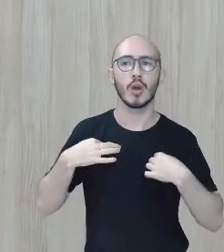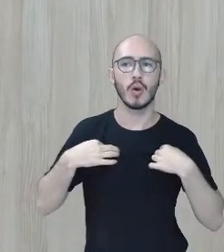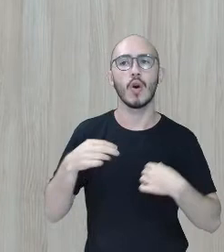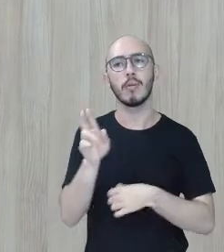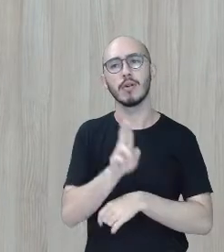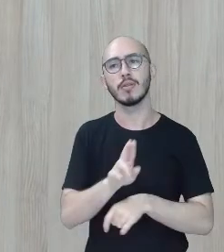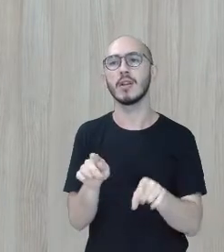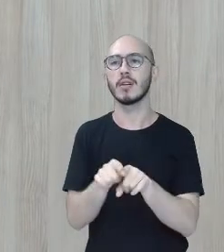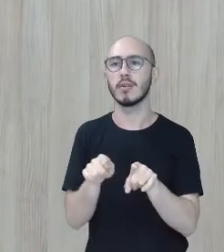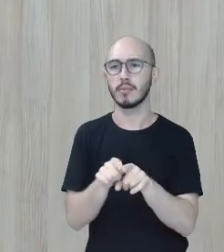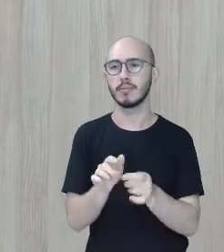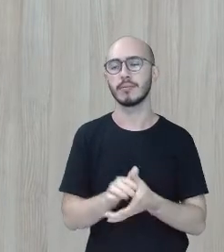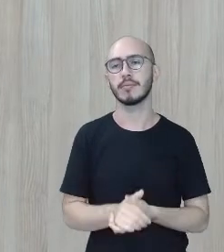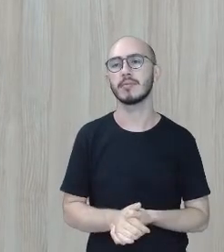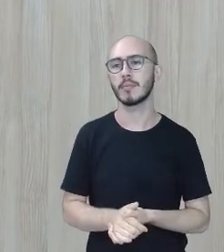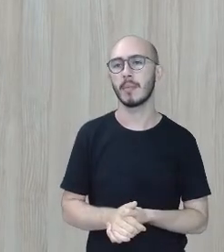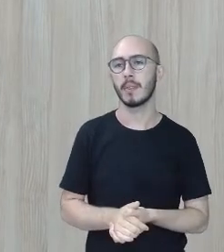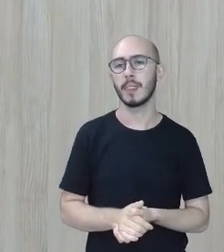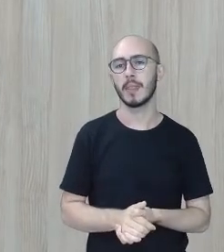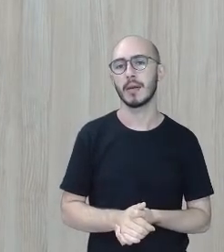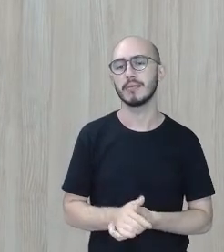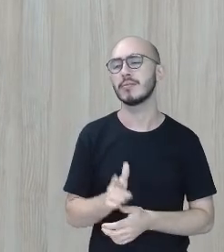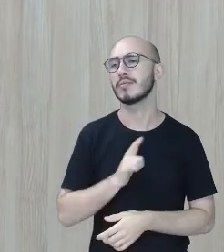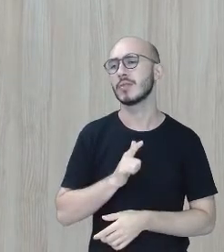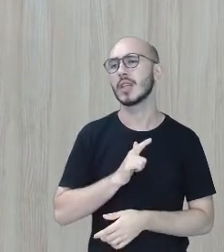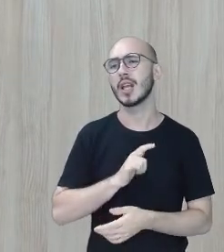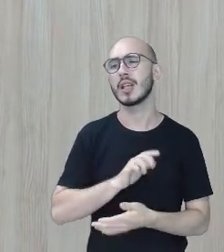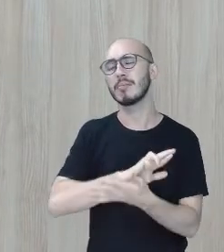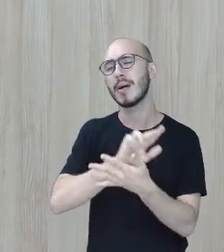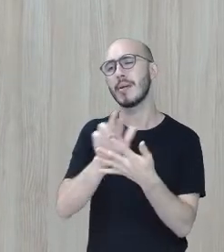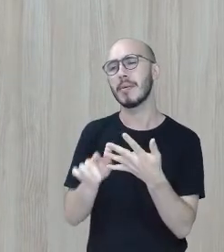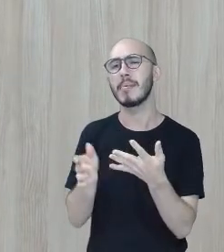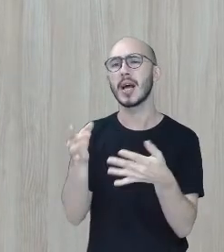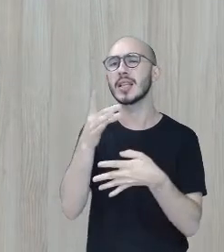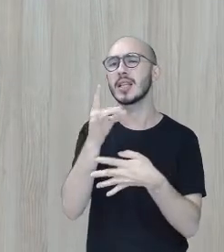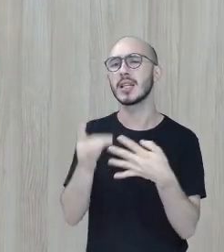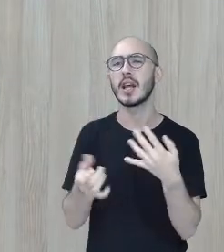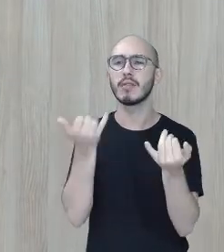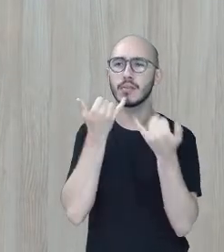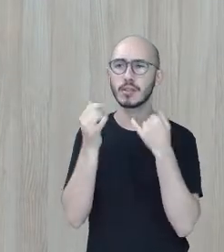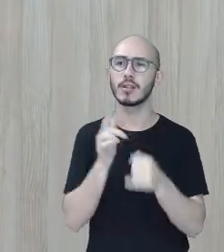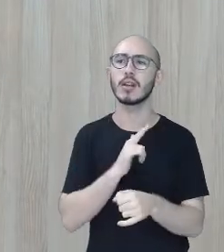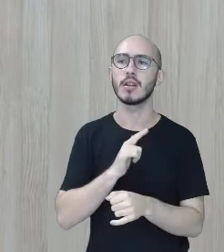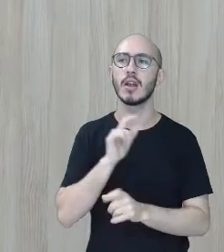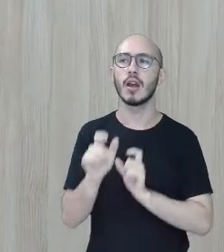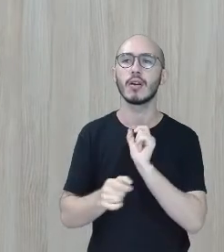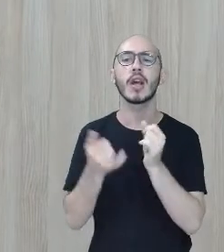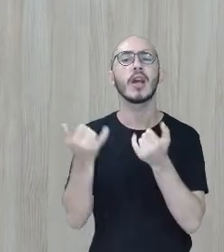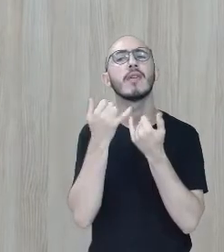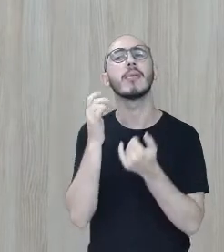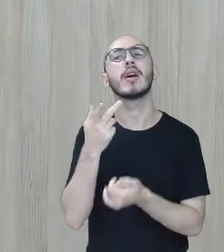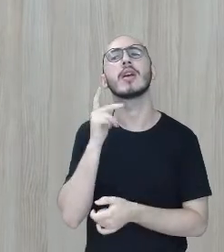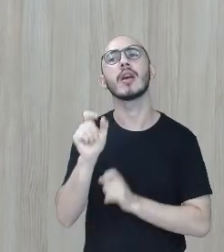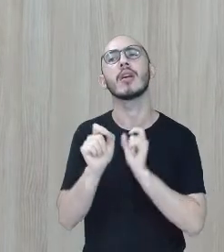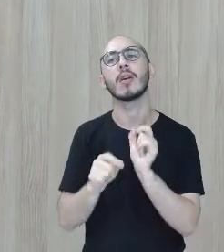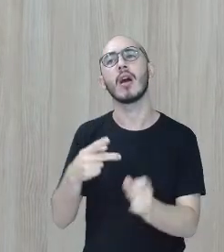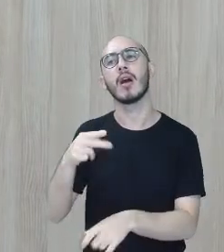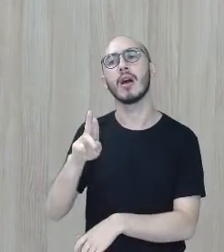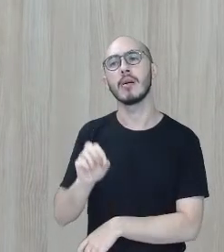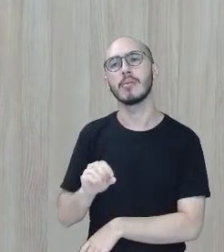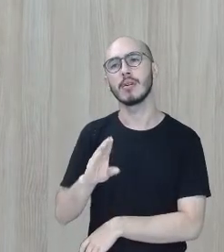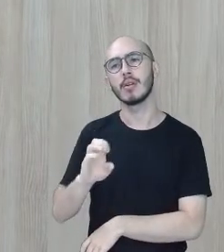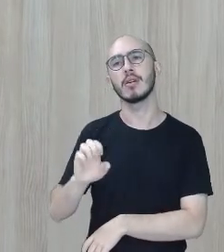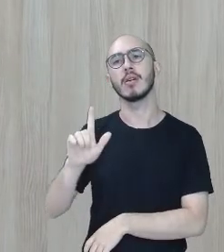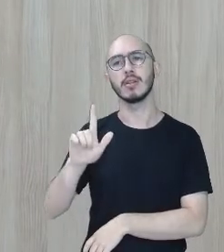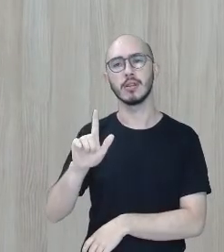vai colocar, e vai tendo todas essas informações. E quem informa isso para a gente é o PROCEL, esse